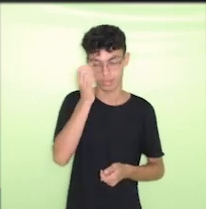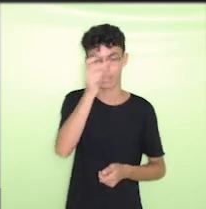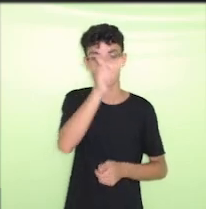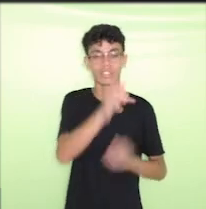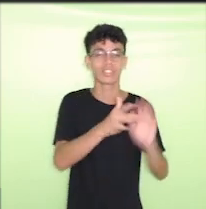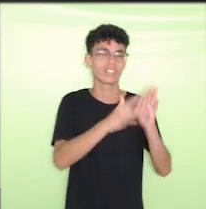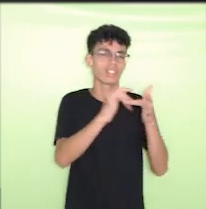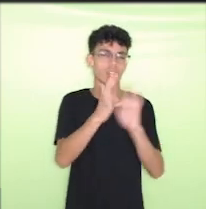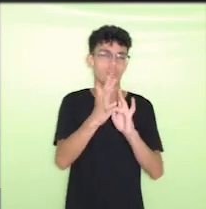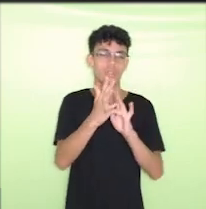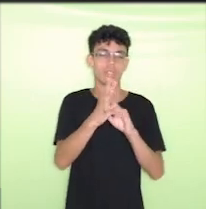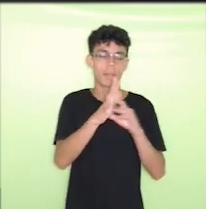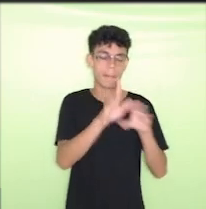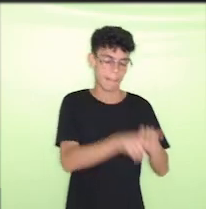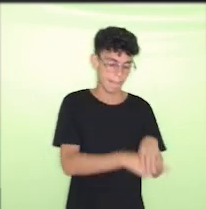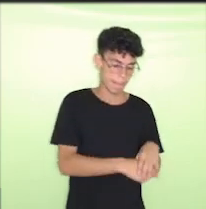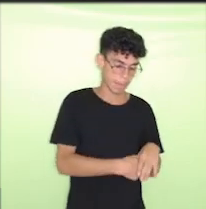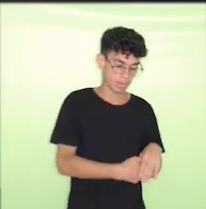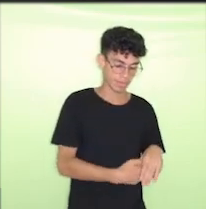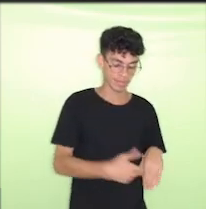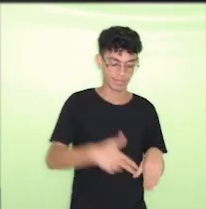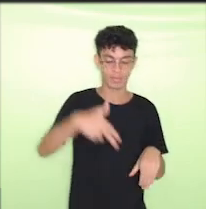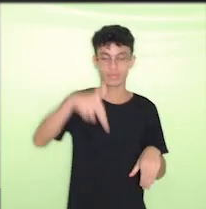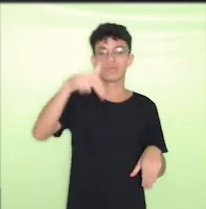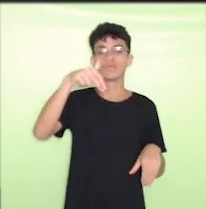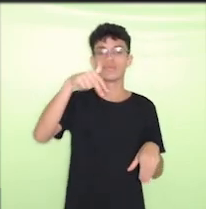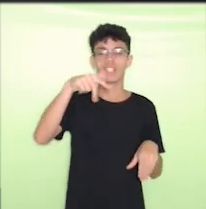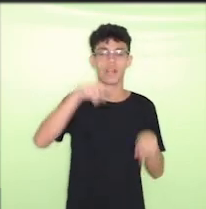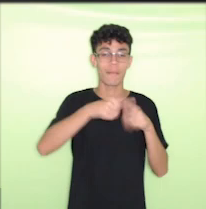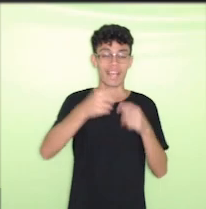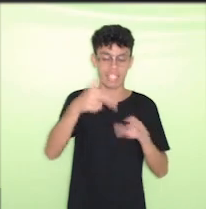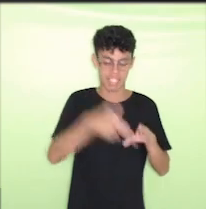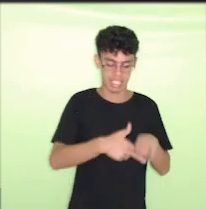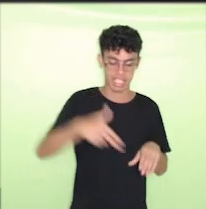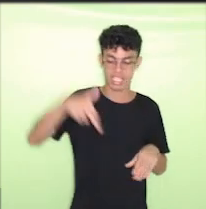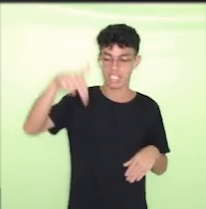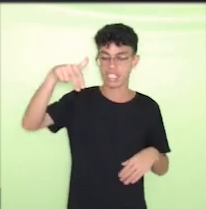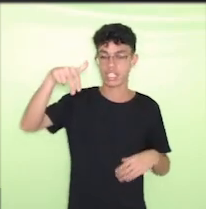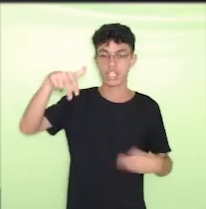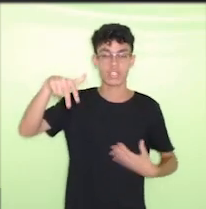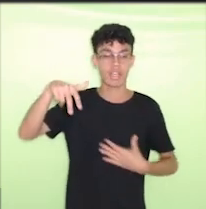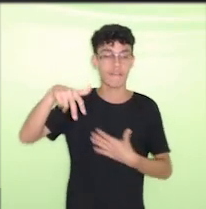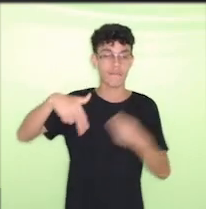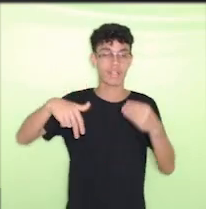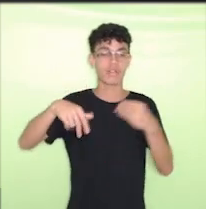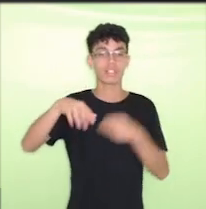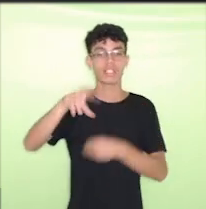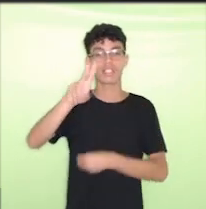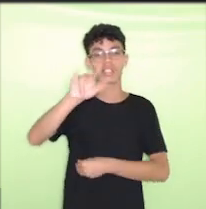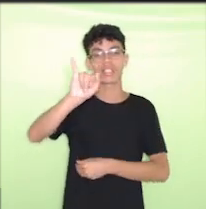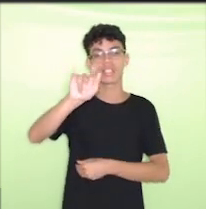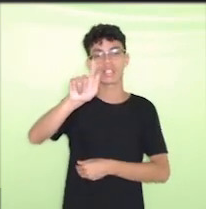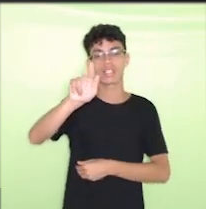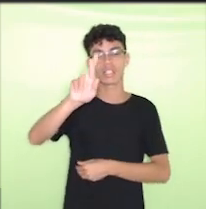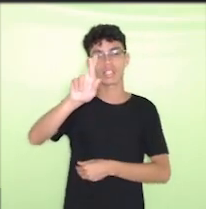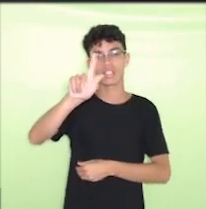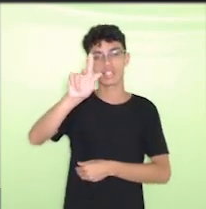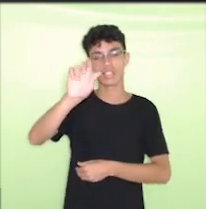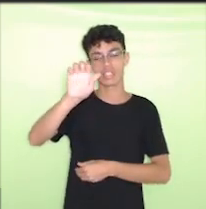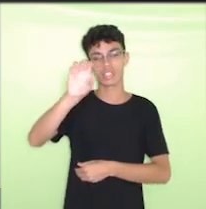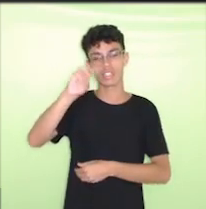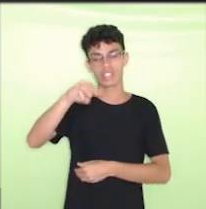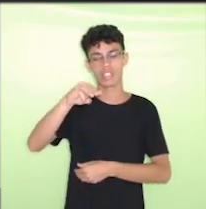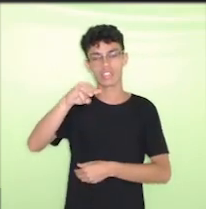Jesus? Mas ele não ressuscitou. Esse que é filho daquela que é virgem. Como você ficou